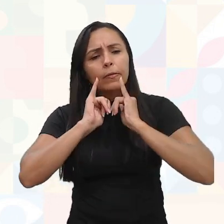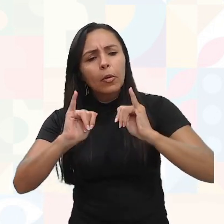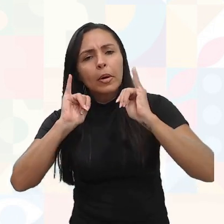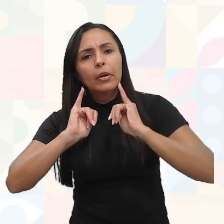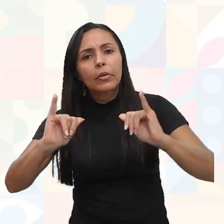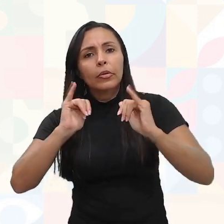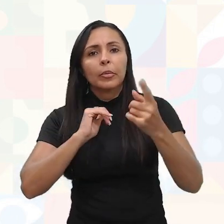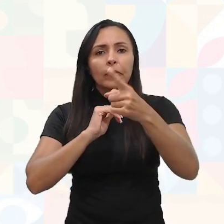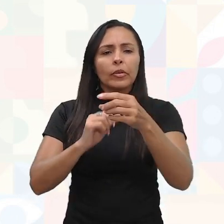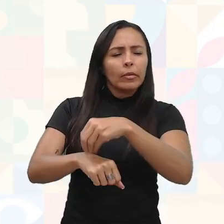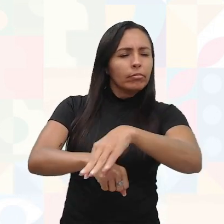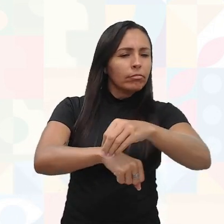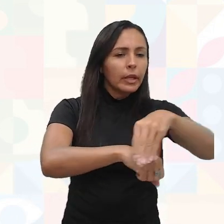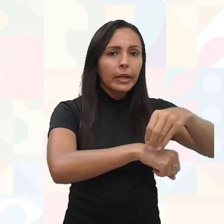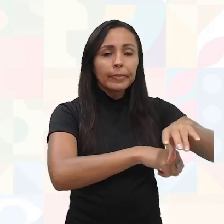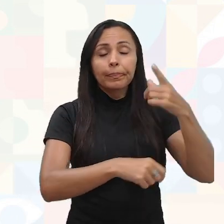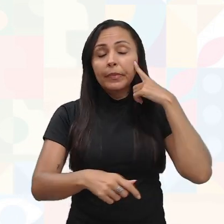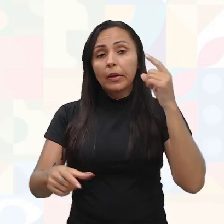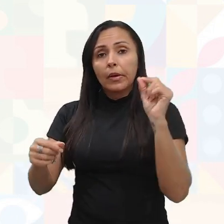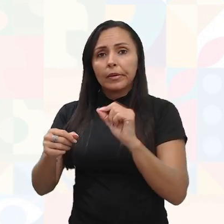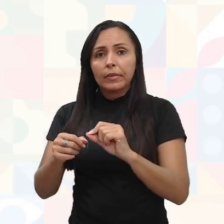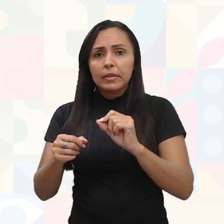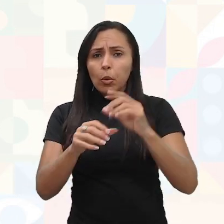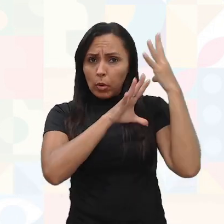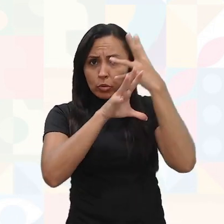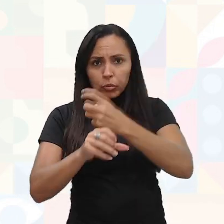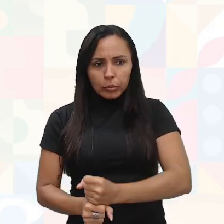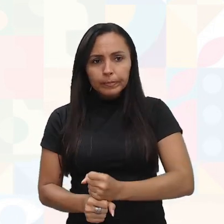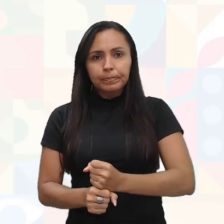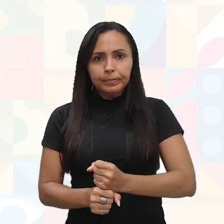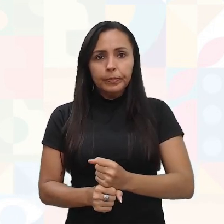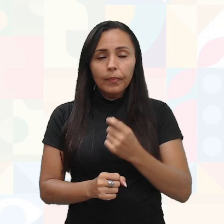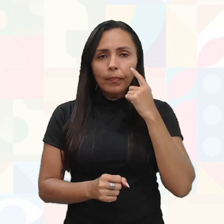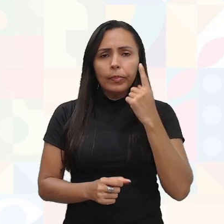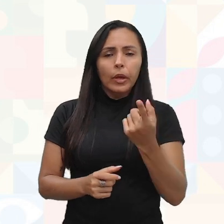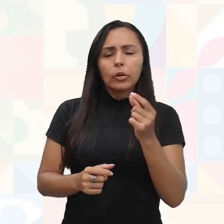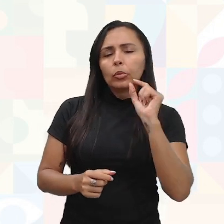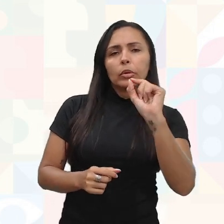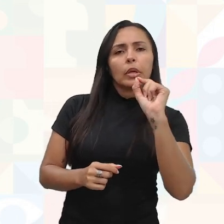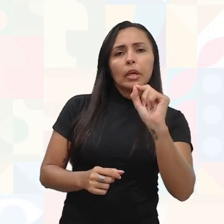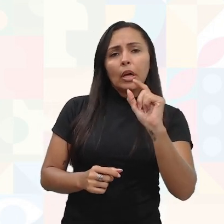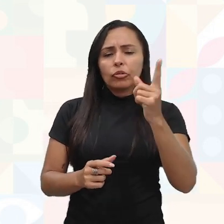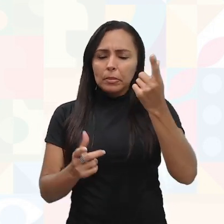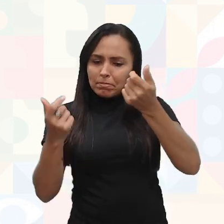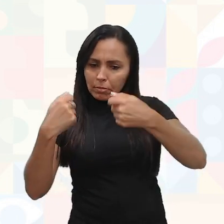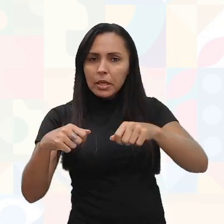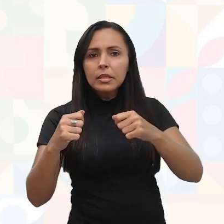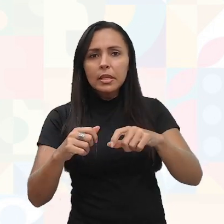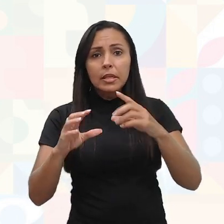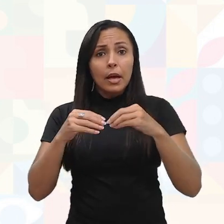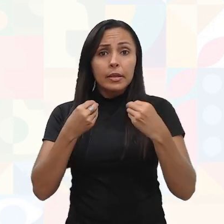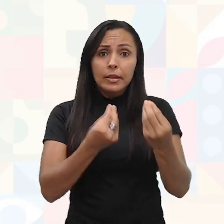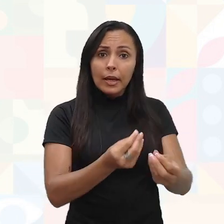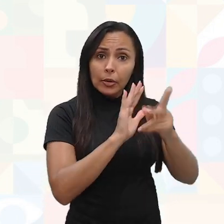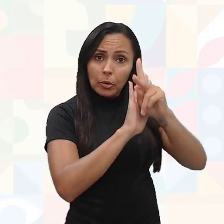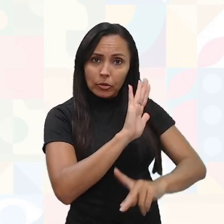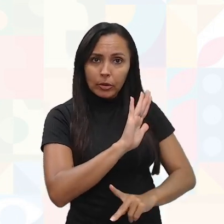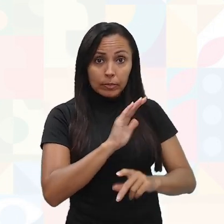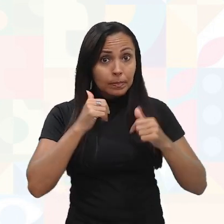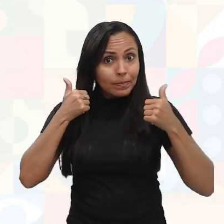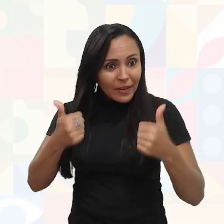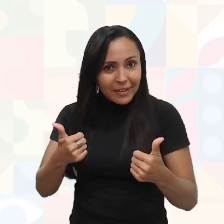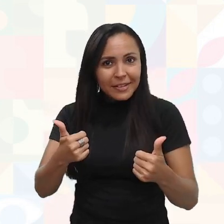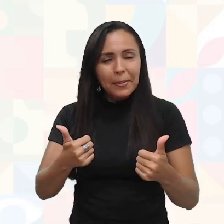algumas dicas e fazer um breve resumo do que a gente vai precisar entregar nesse projeto,